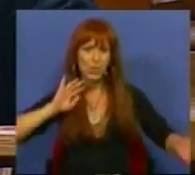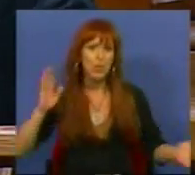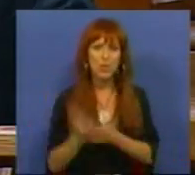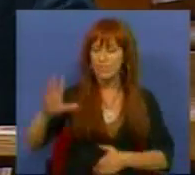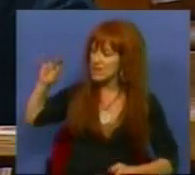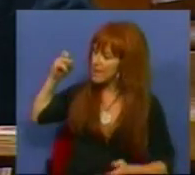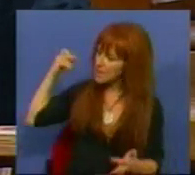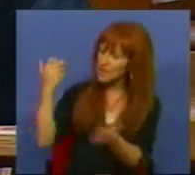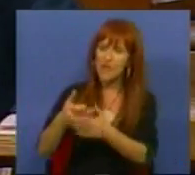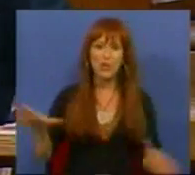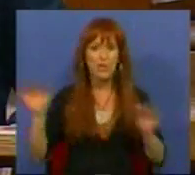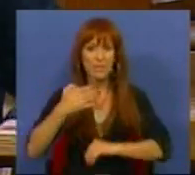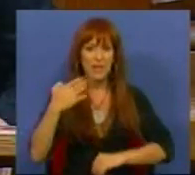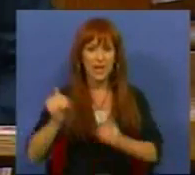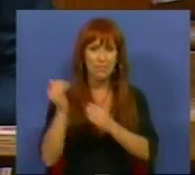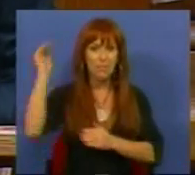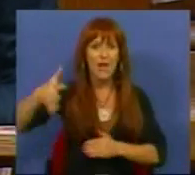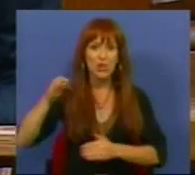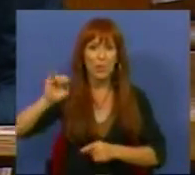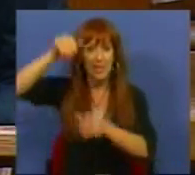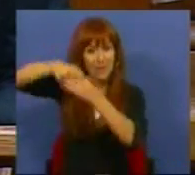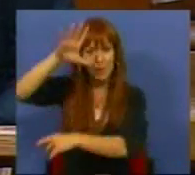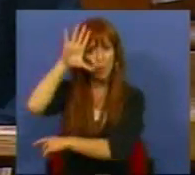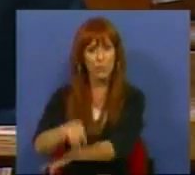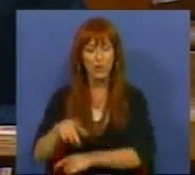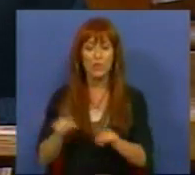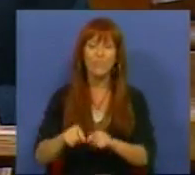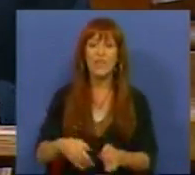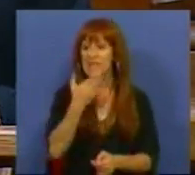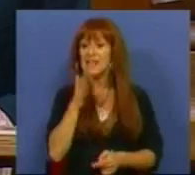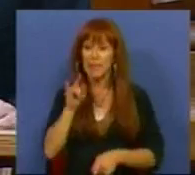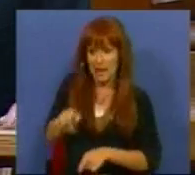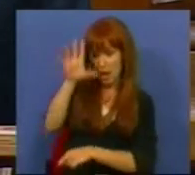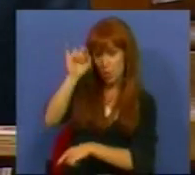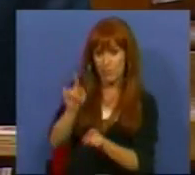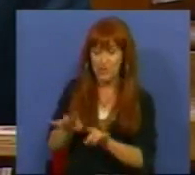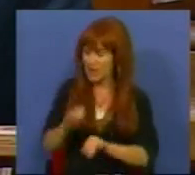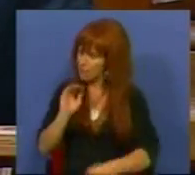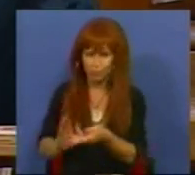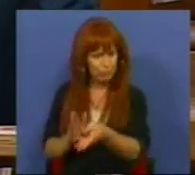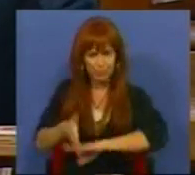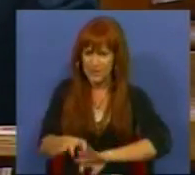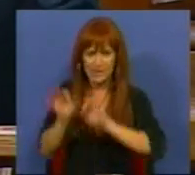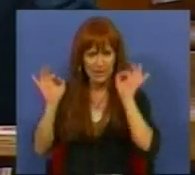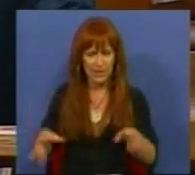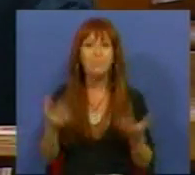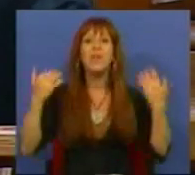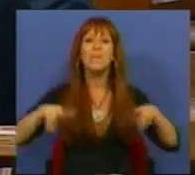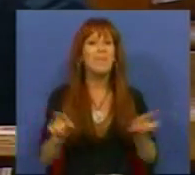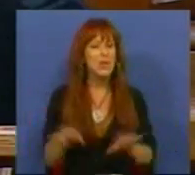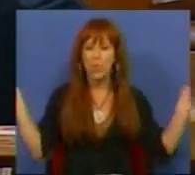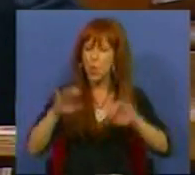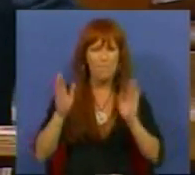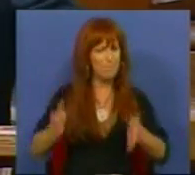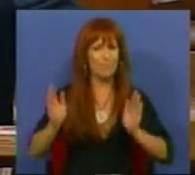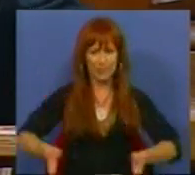10 anos, mais de 7 com o Partido Socialista no Governo, e se depender deste Governo, assim continuará. Mas não tem de